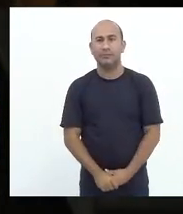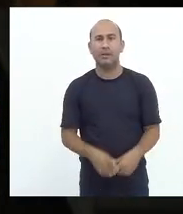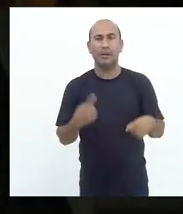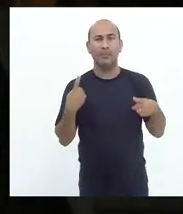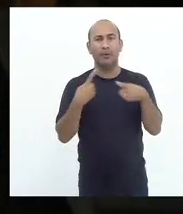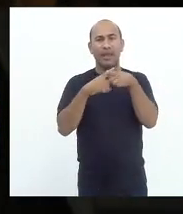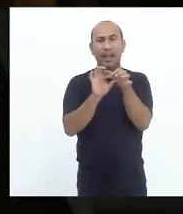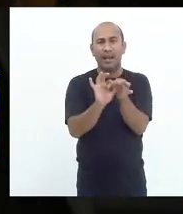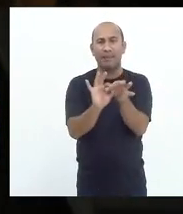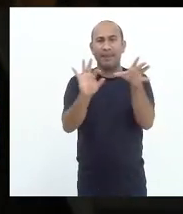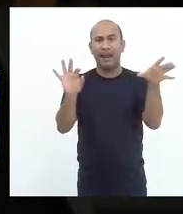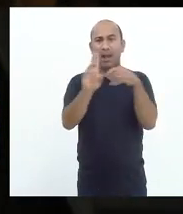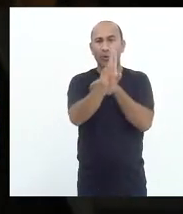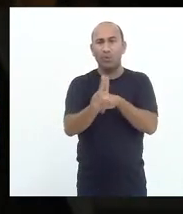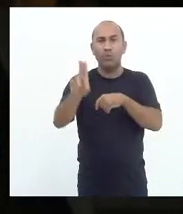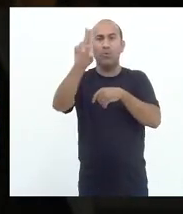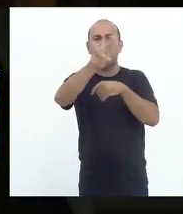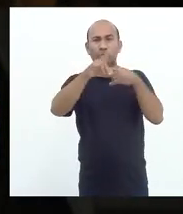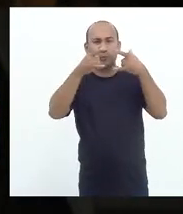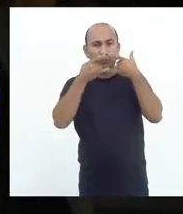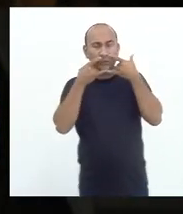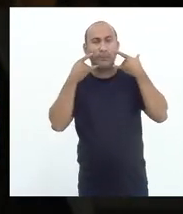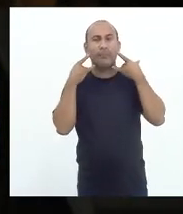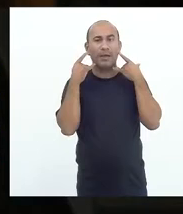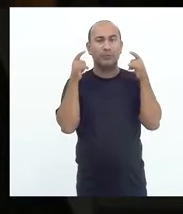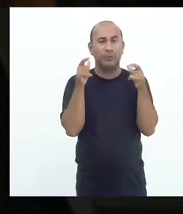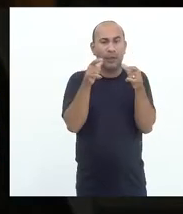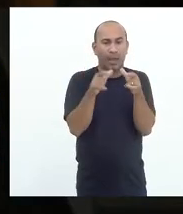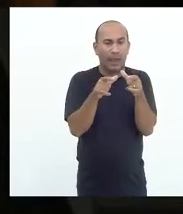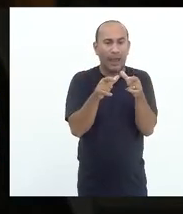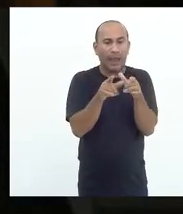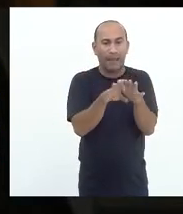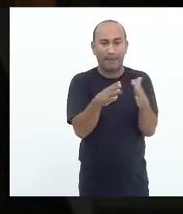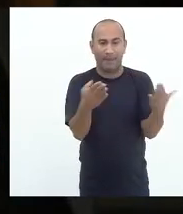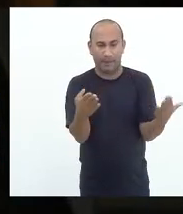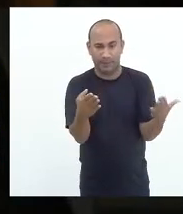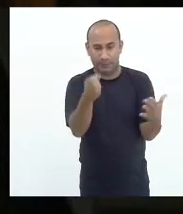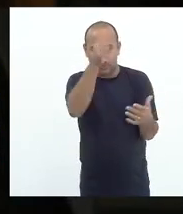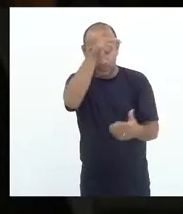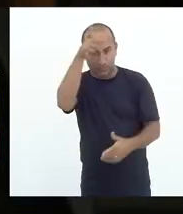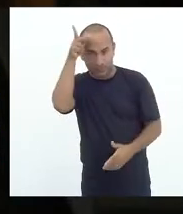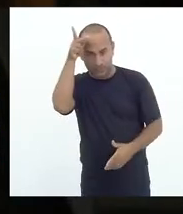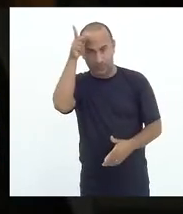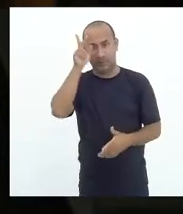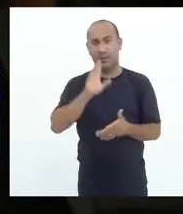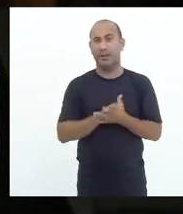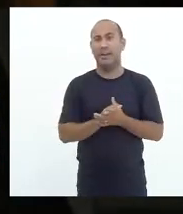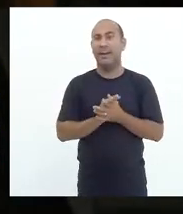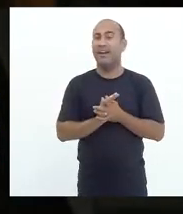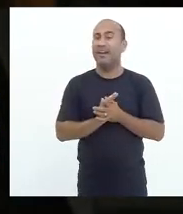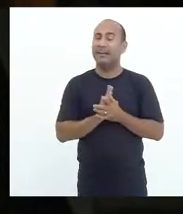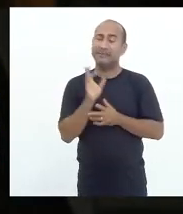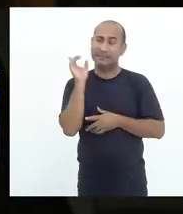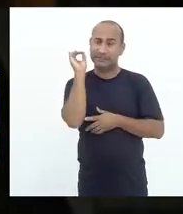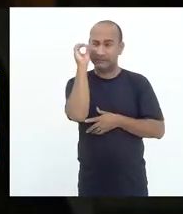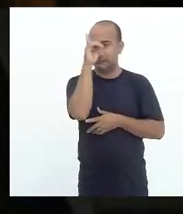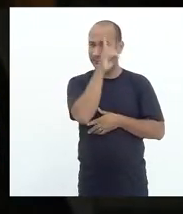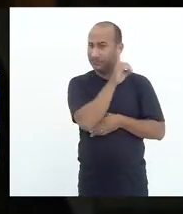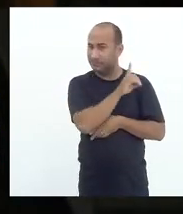liberar o uso de máscara em logradouro público fica praticamente inviável,